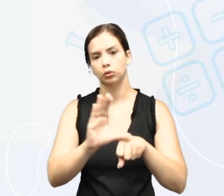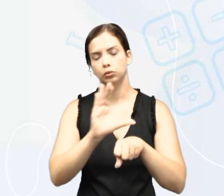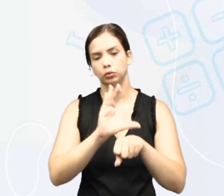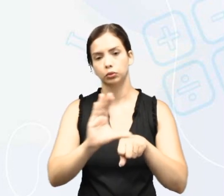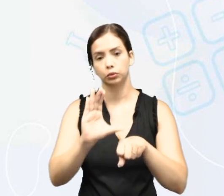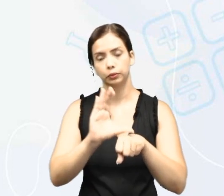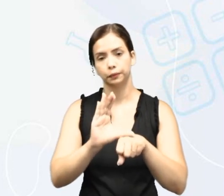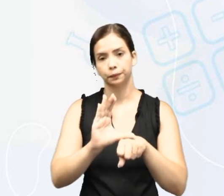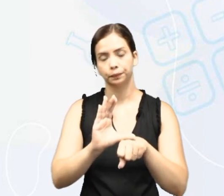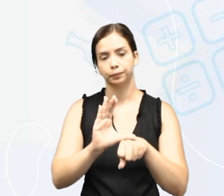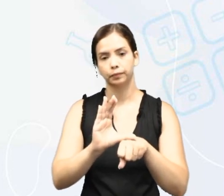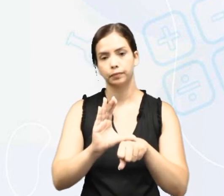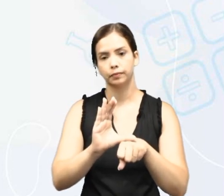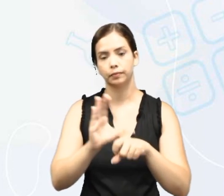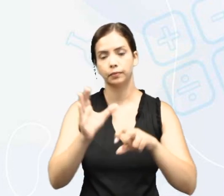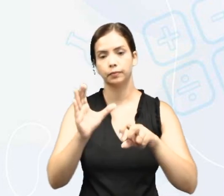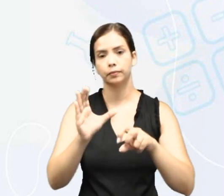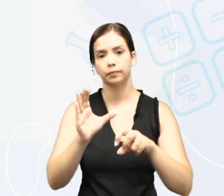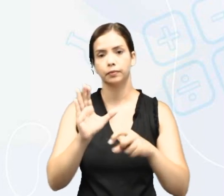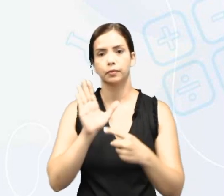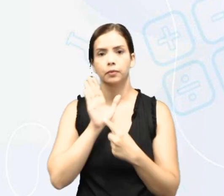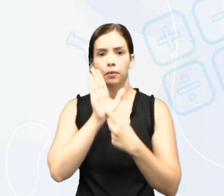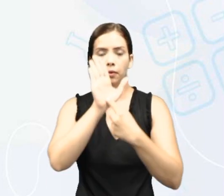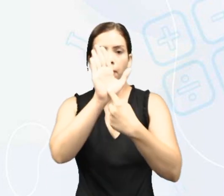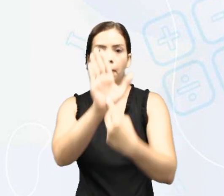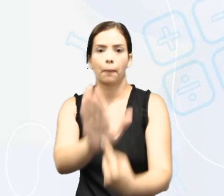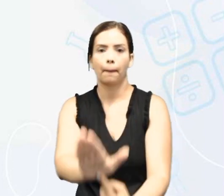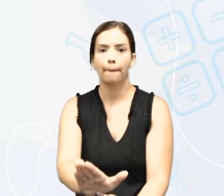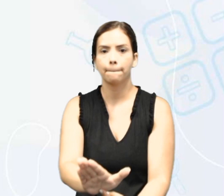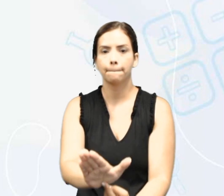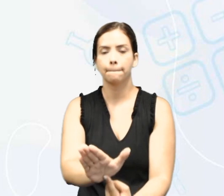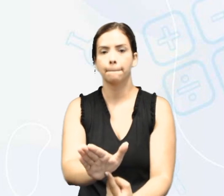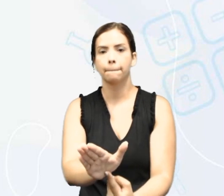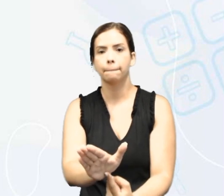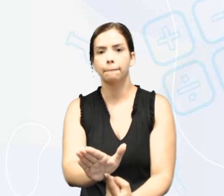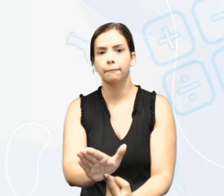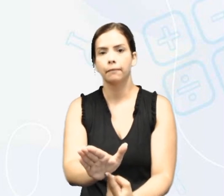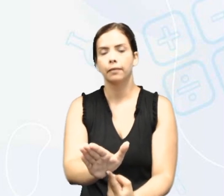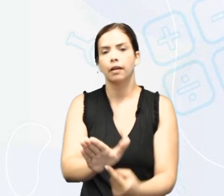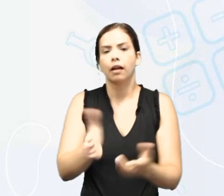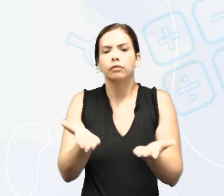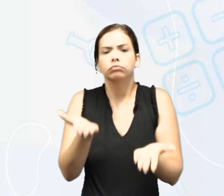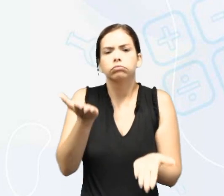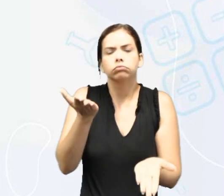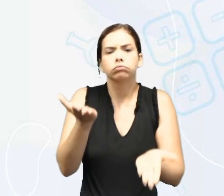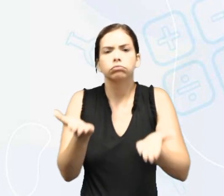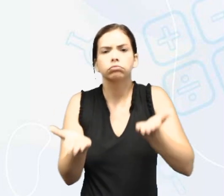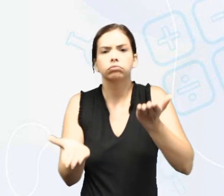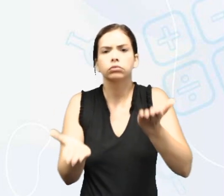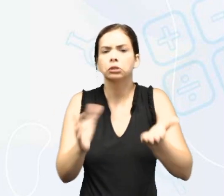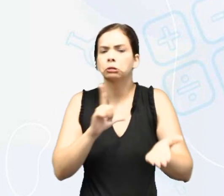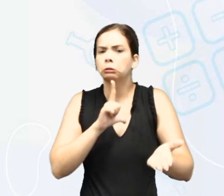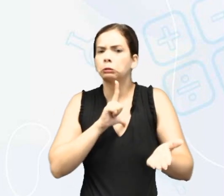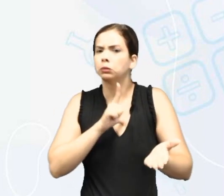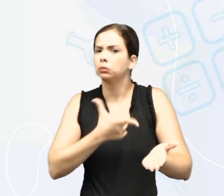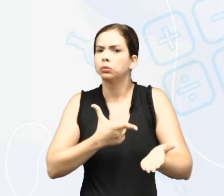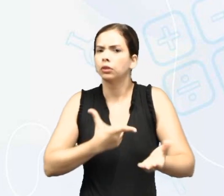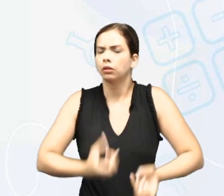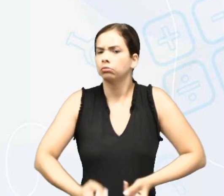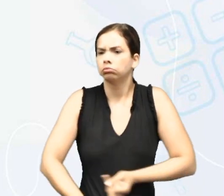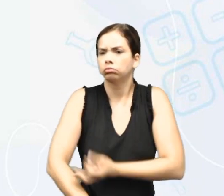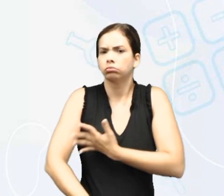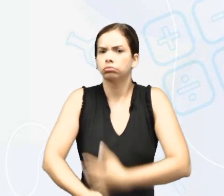neutra, então o cinza ele corresponde à estabilidade e à ausência de emoções, né, neutralidade. Para